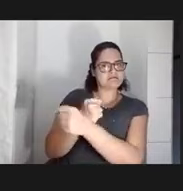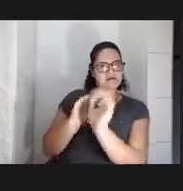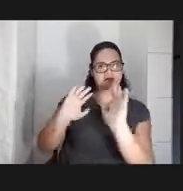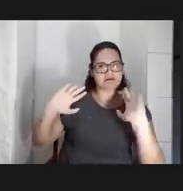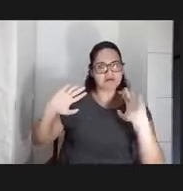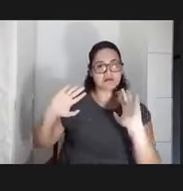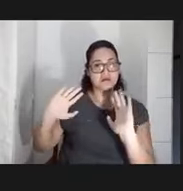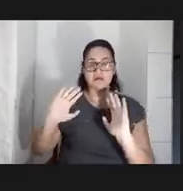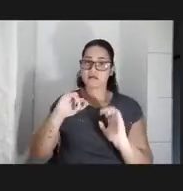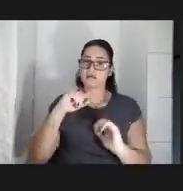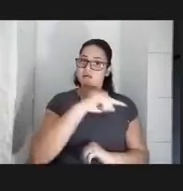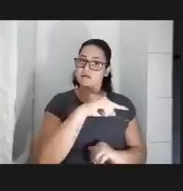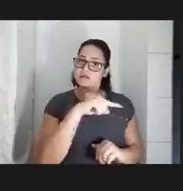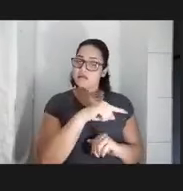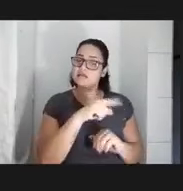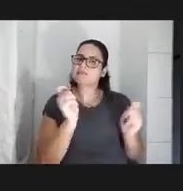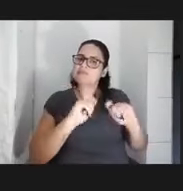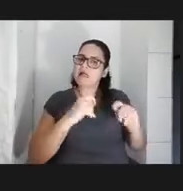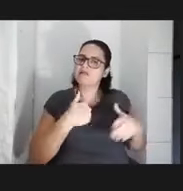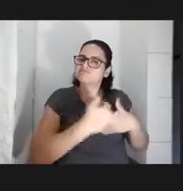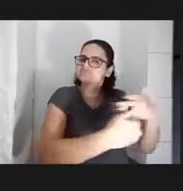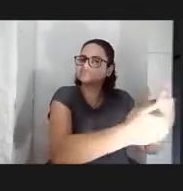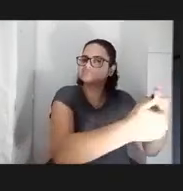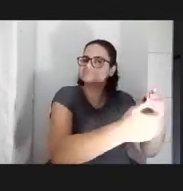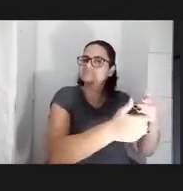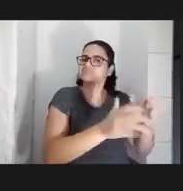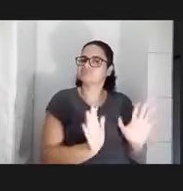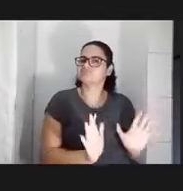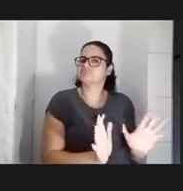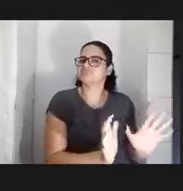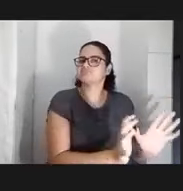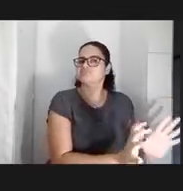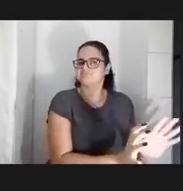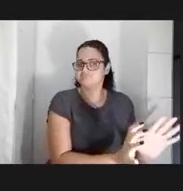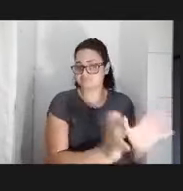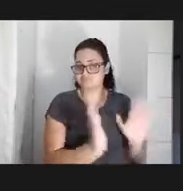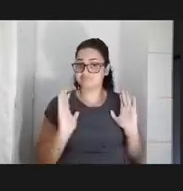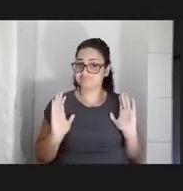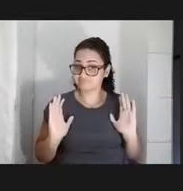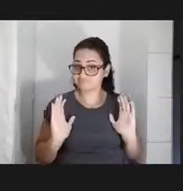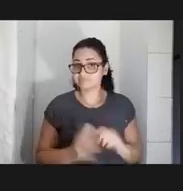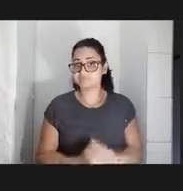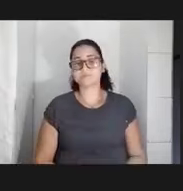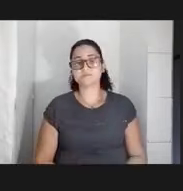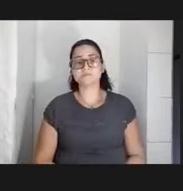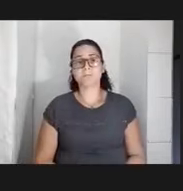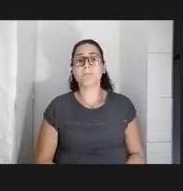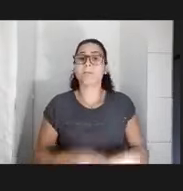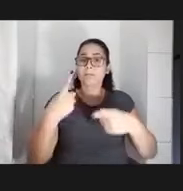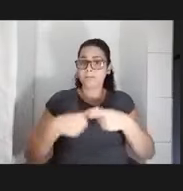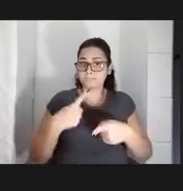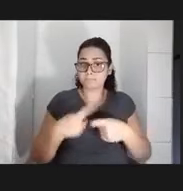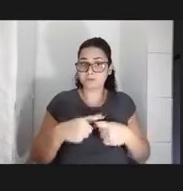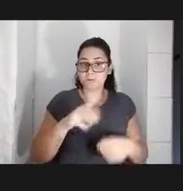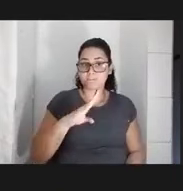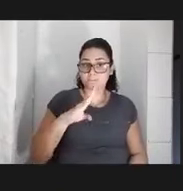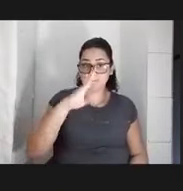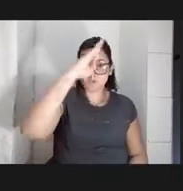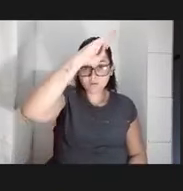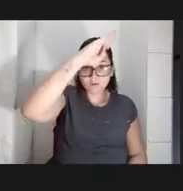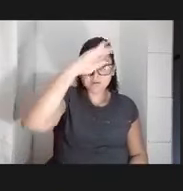está dando mais para se virar, então omite-se e vamos tocar. Por quê? O Bolsonaro, para mim,